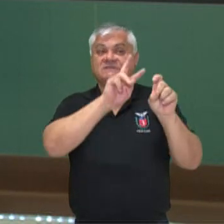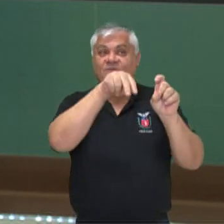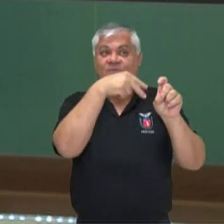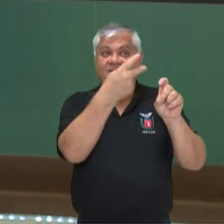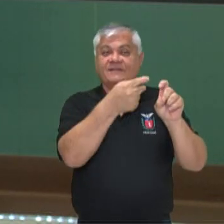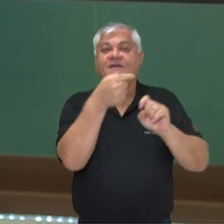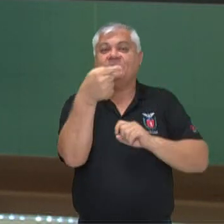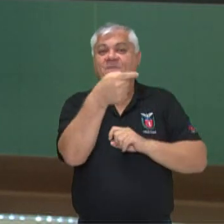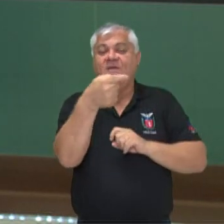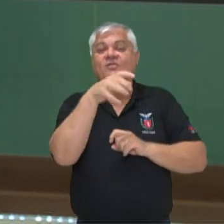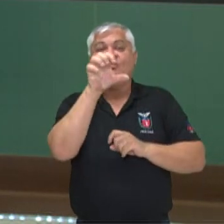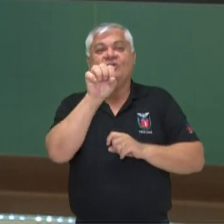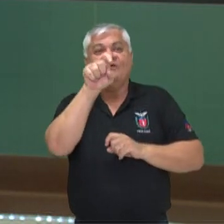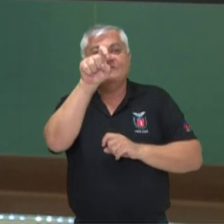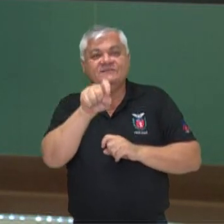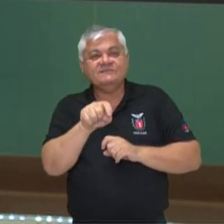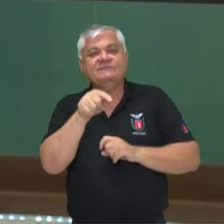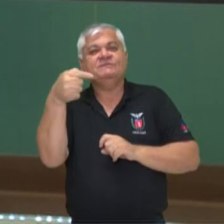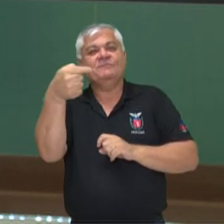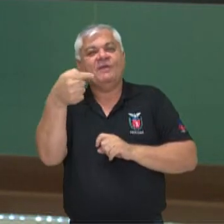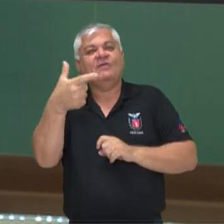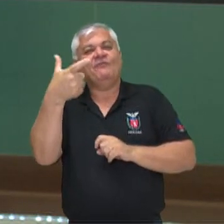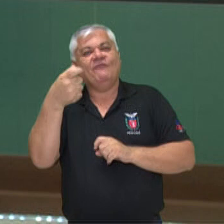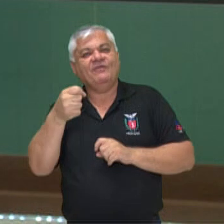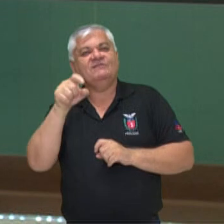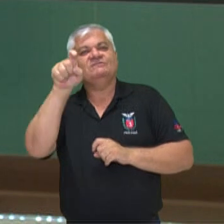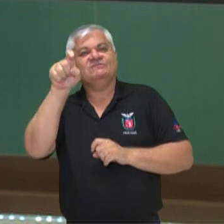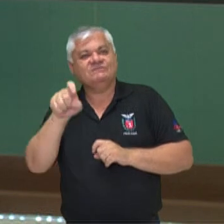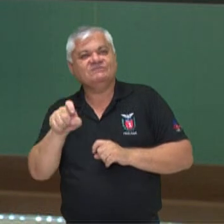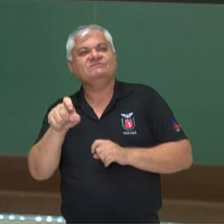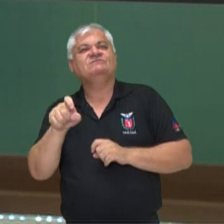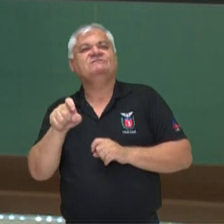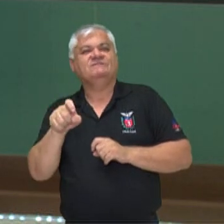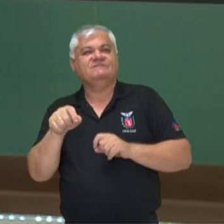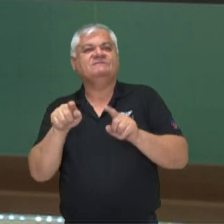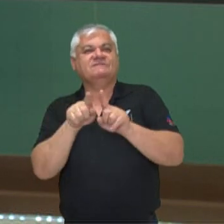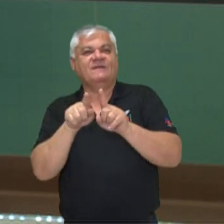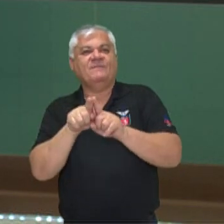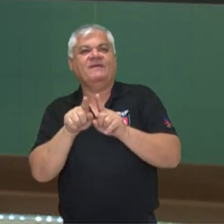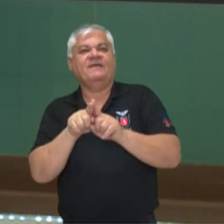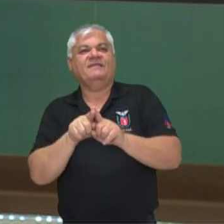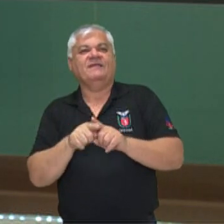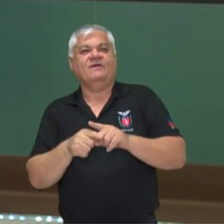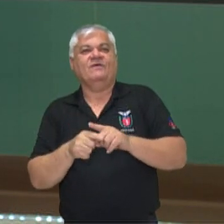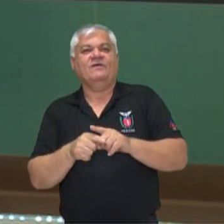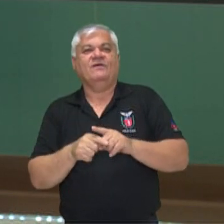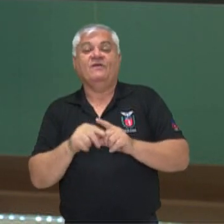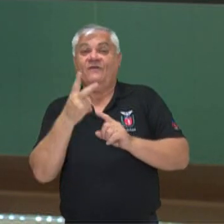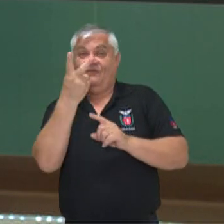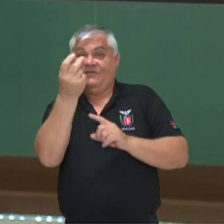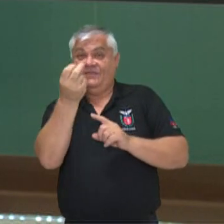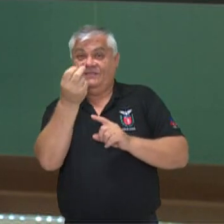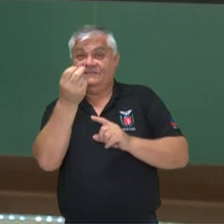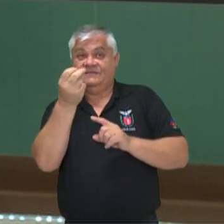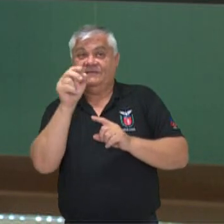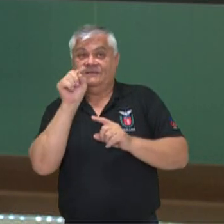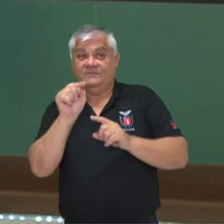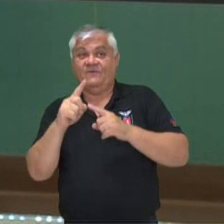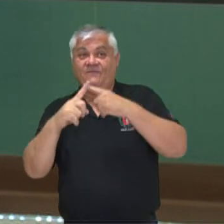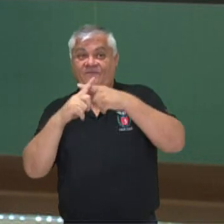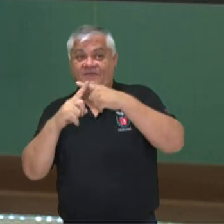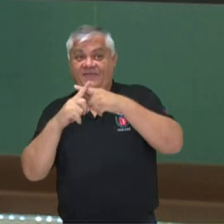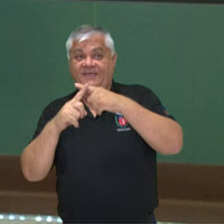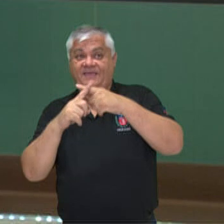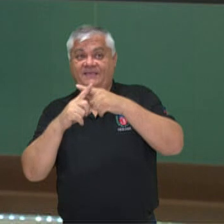em evidência, sobra x menos 9. Nessa segunda parte, coloco menos 20 em evidência, sobra x. Esse menos, como